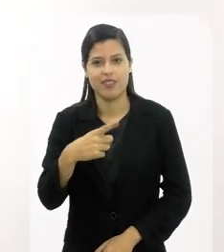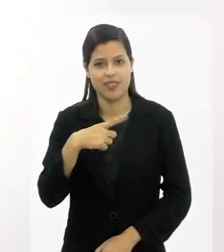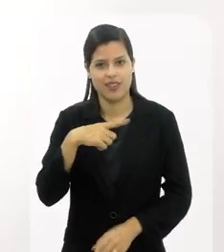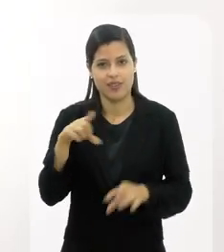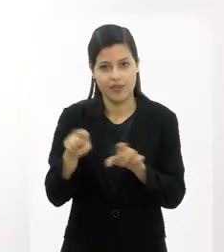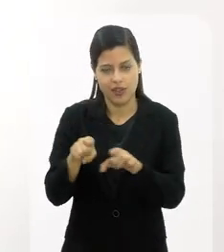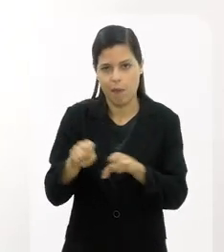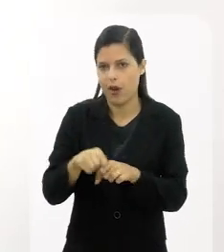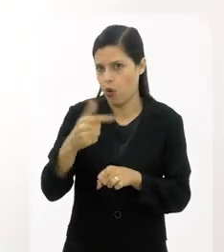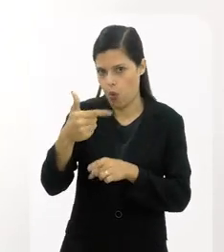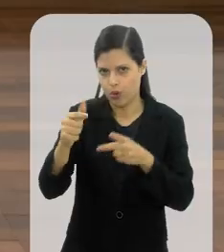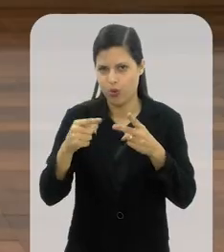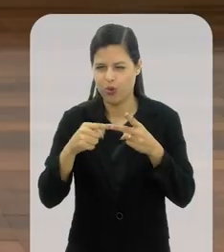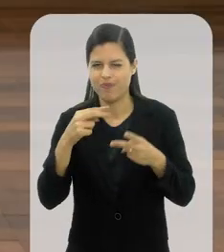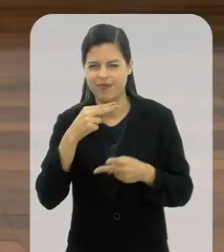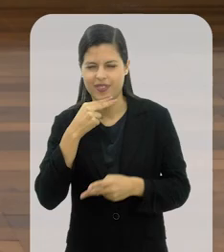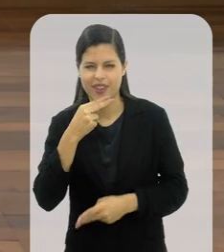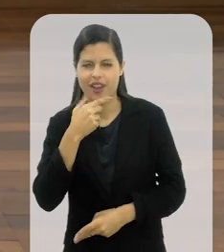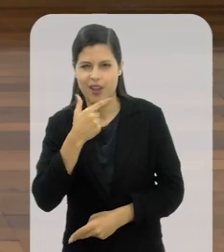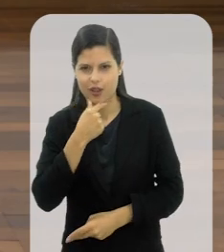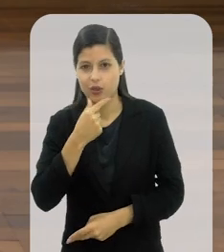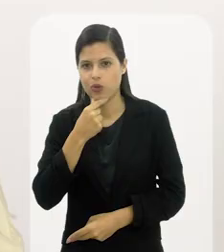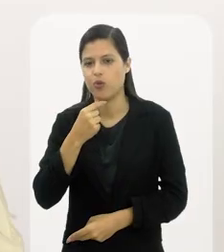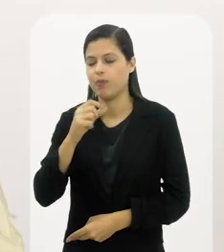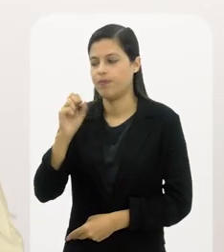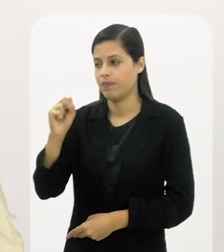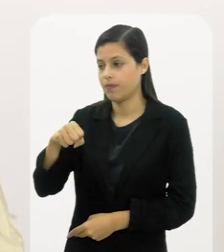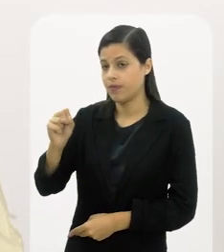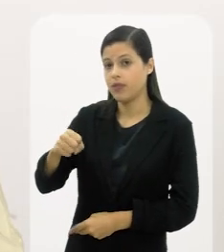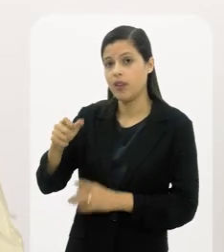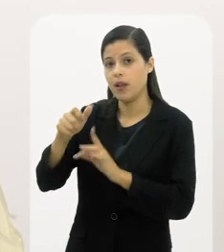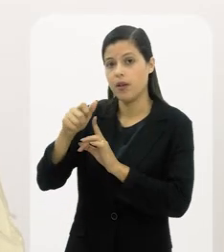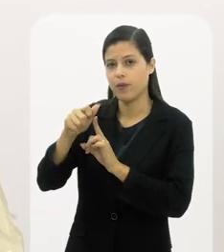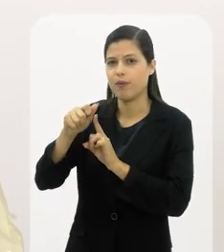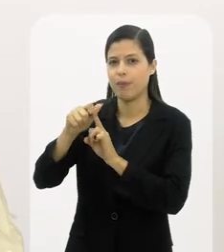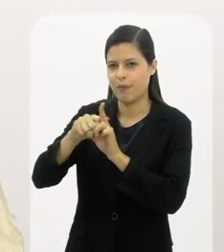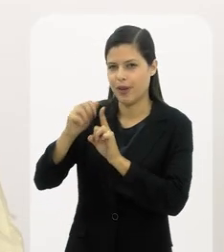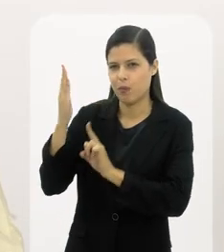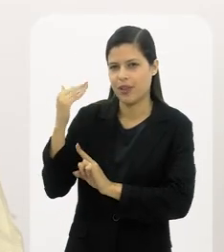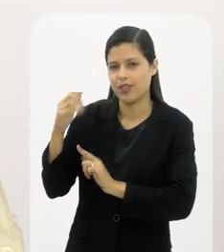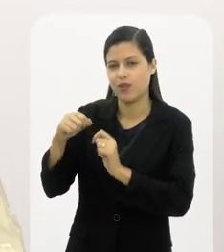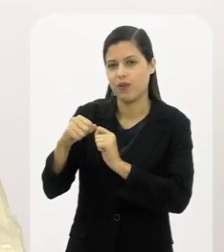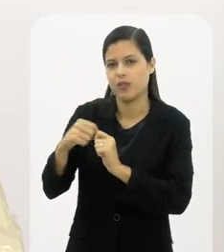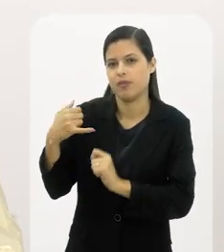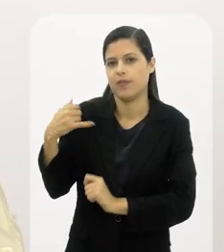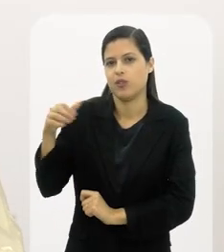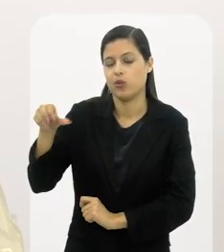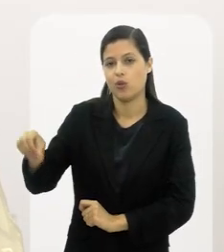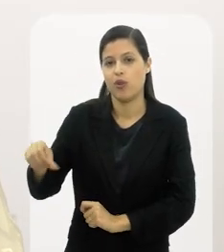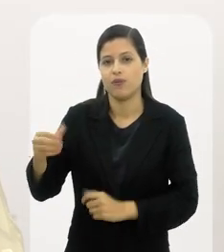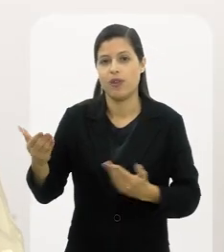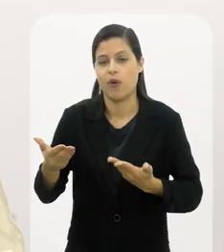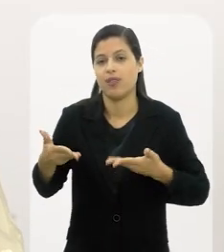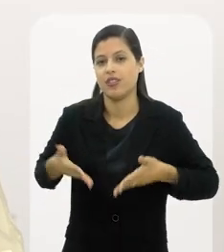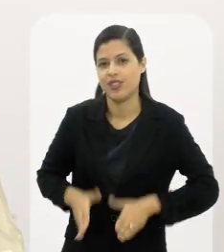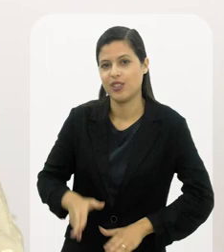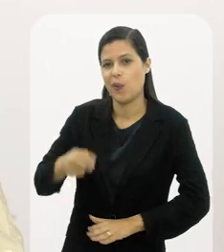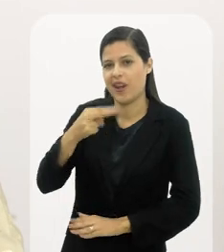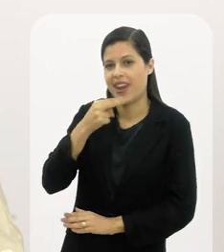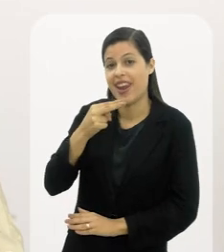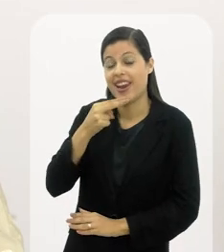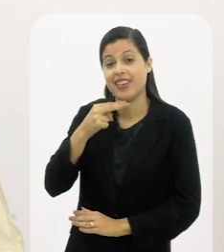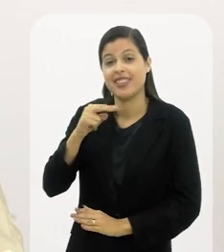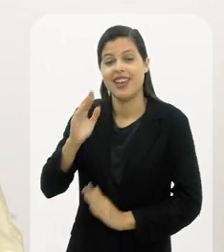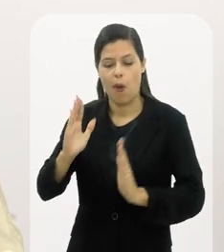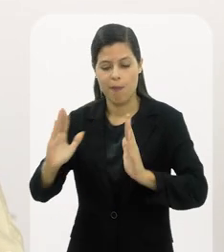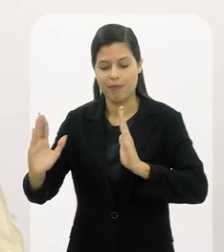já tem um neto. Tenho. Eu tenho um neto que fez agora no final do mês passado 9 anos. E agora nasceu minha neta. Muito legal porque é a